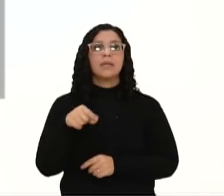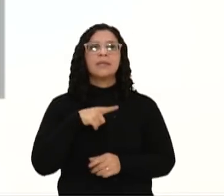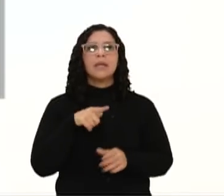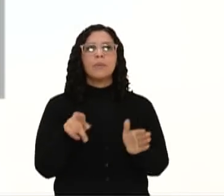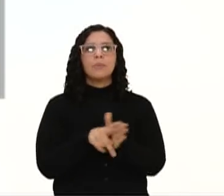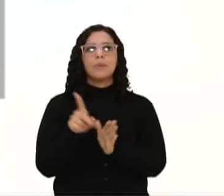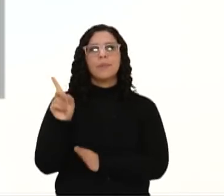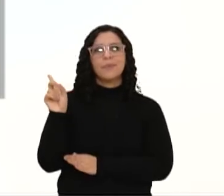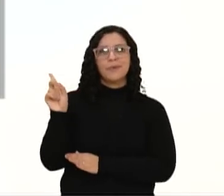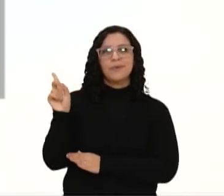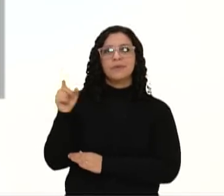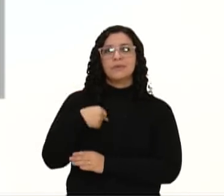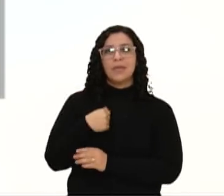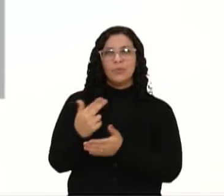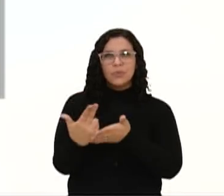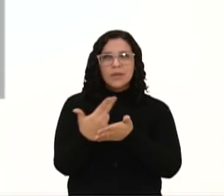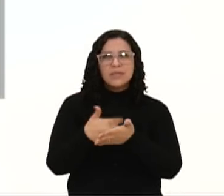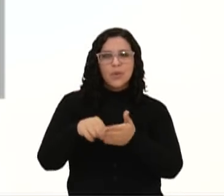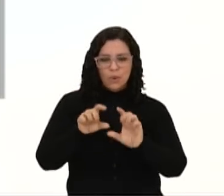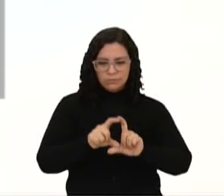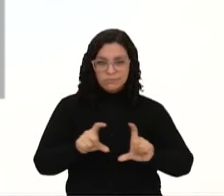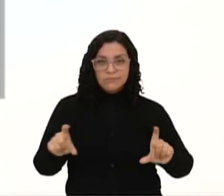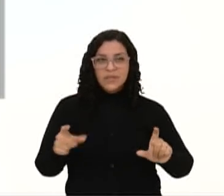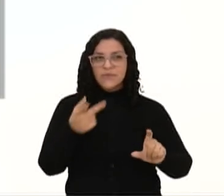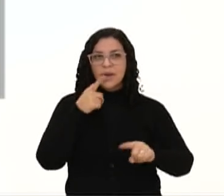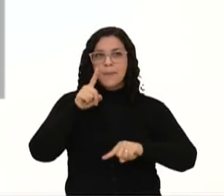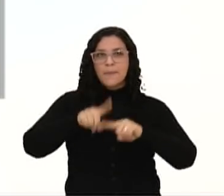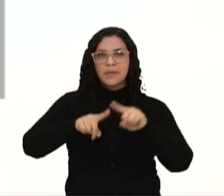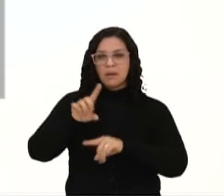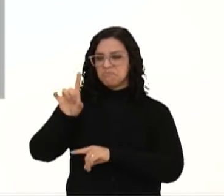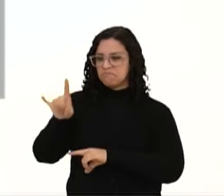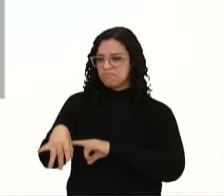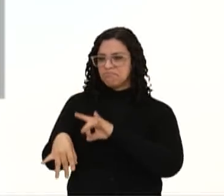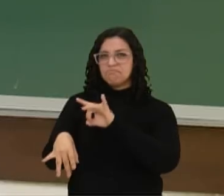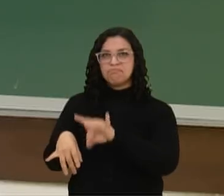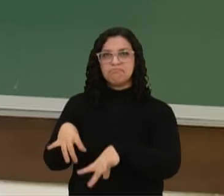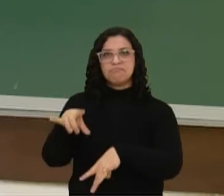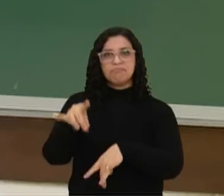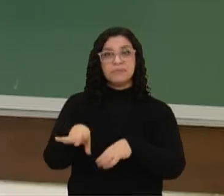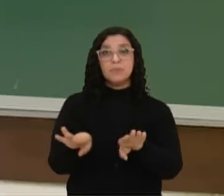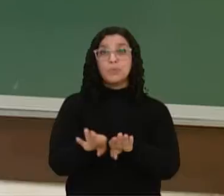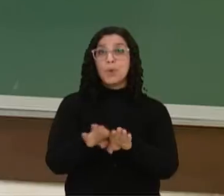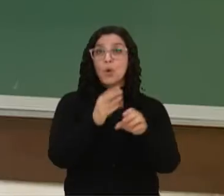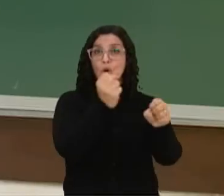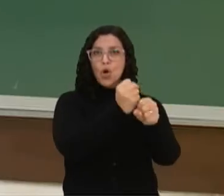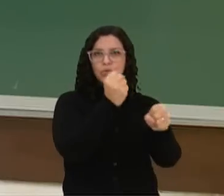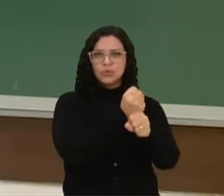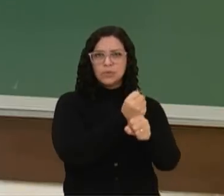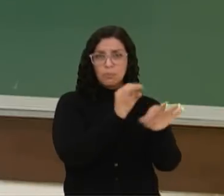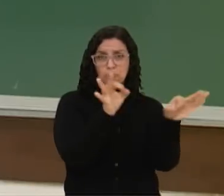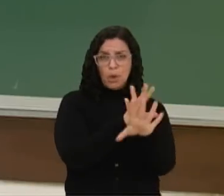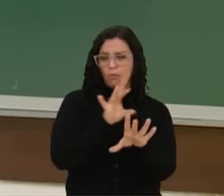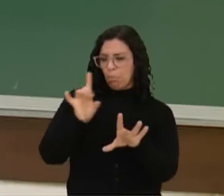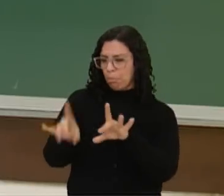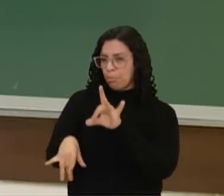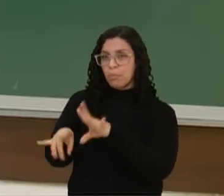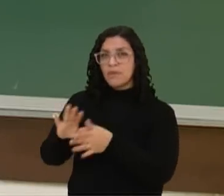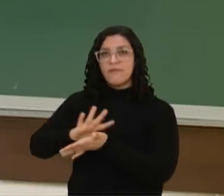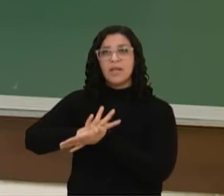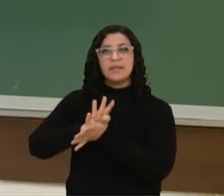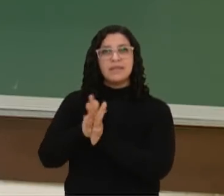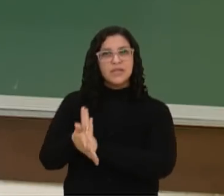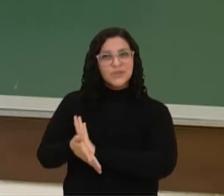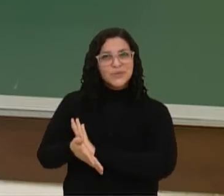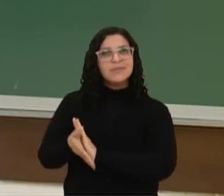ali embaixo tem uma outra imagem, né, do material sendo descartado ali, que veio lá da construção, é a destruição,